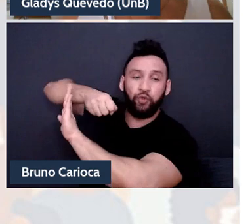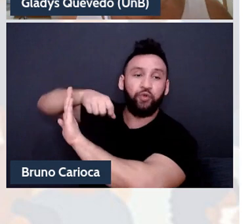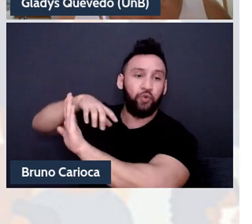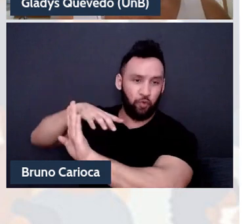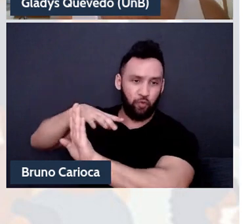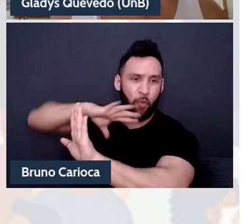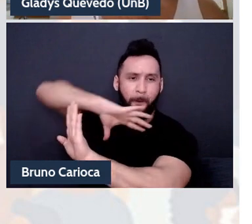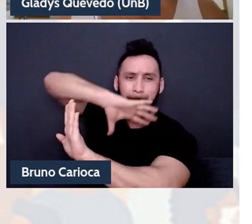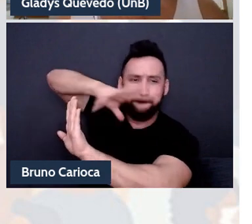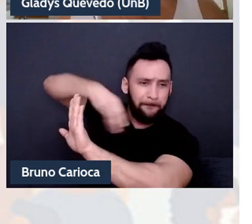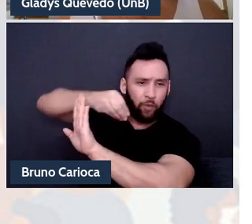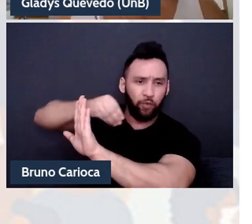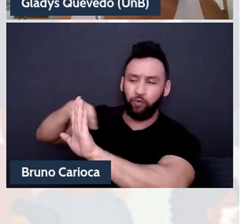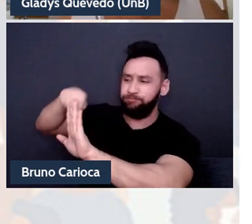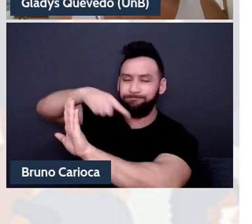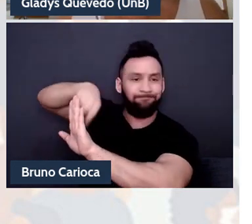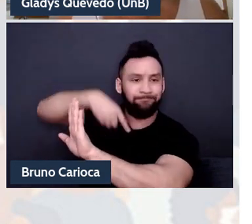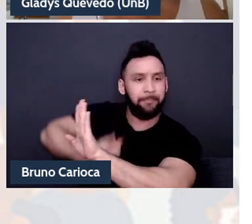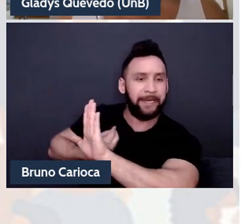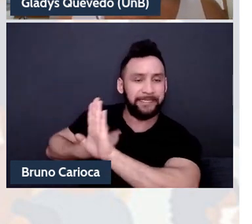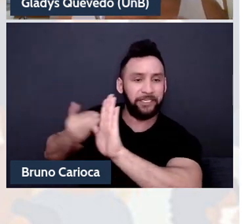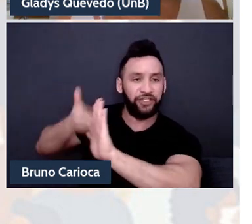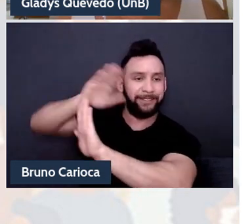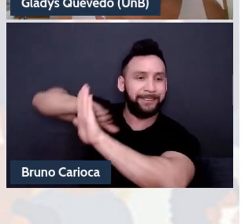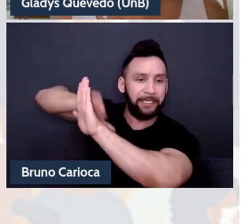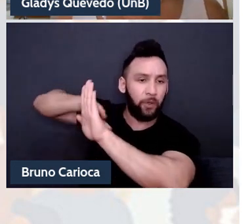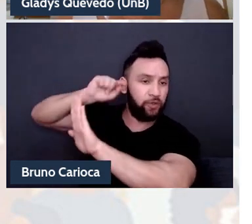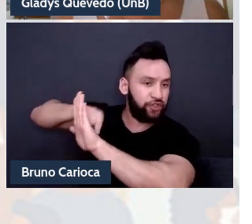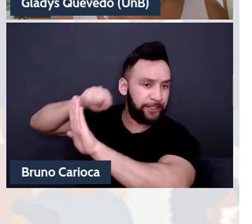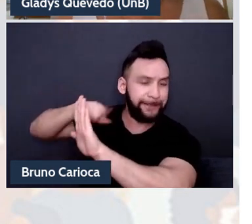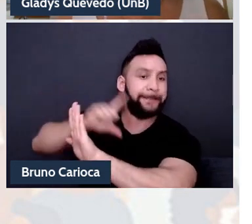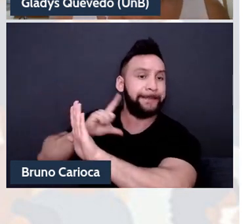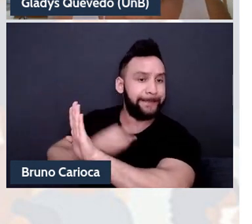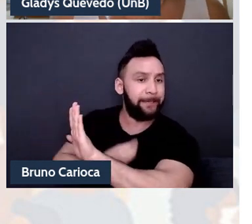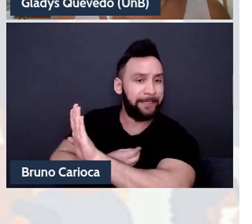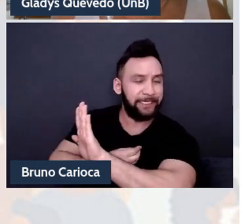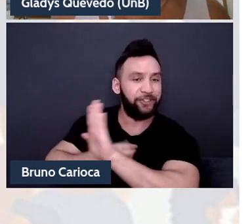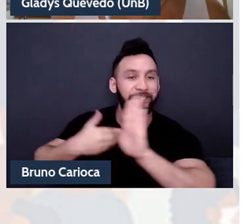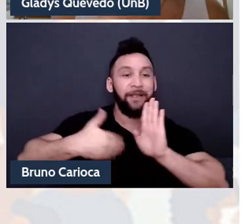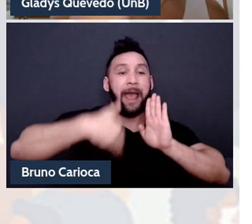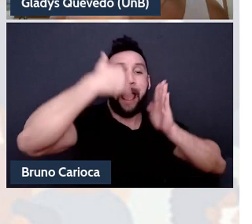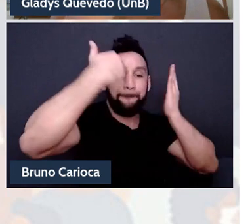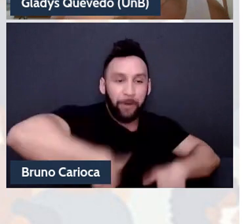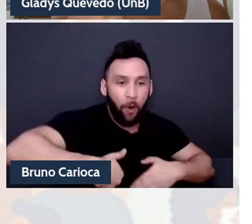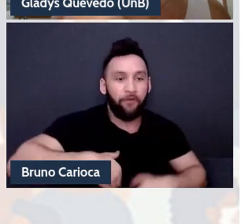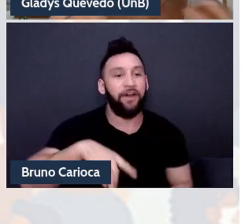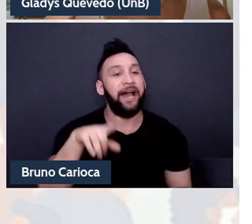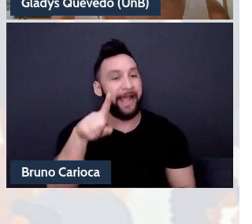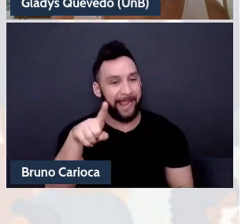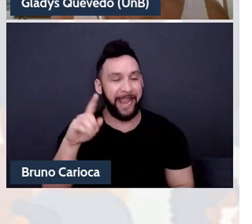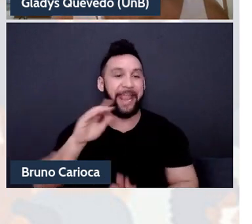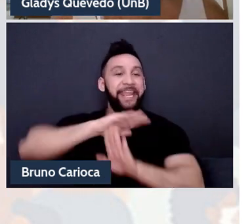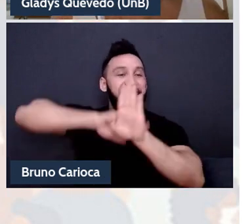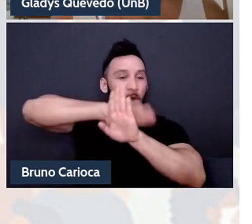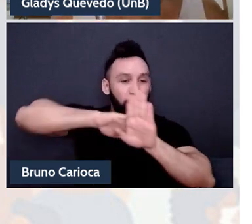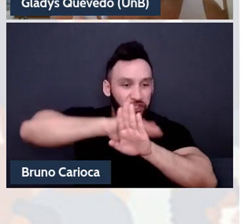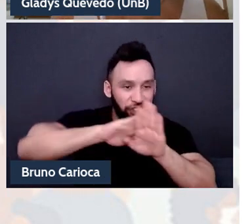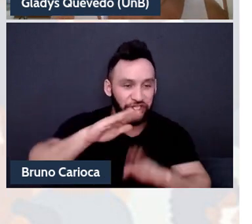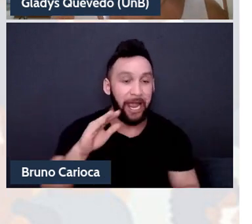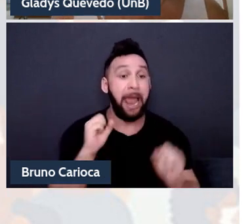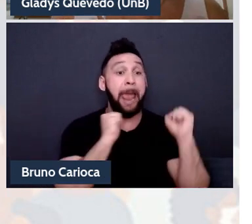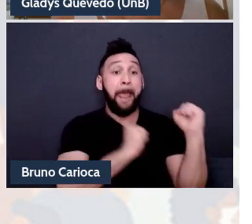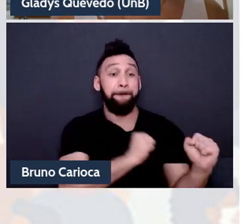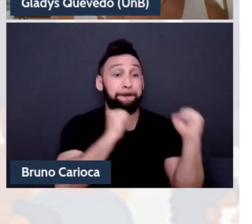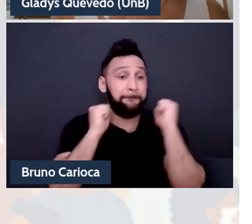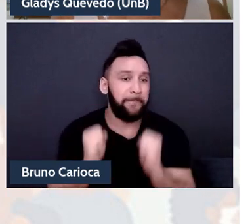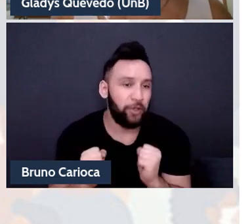teste, todo exame que a gente vê na sala de aula, na escola, né? Normalmente a gente não usa a